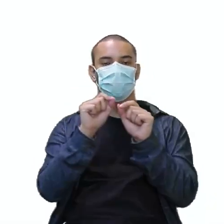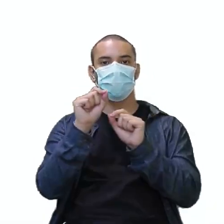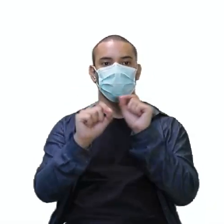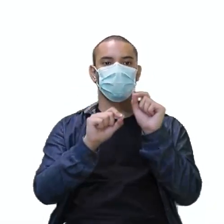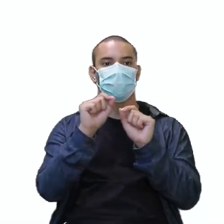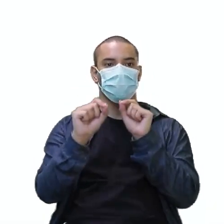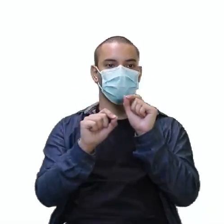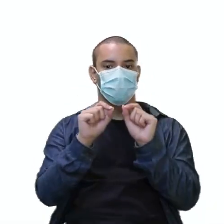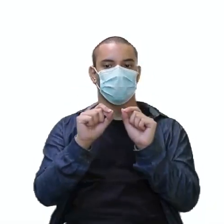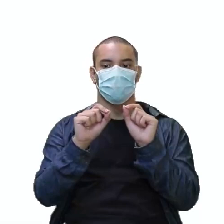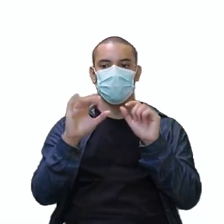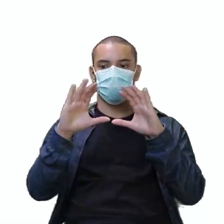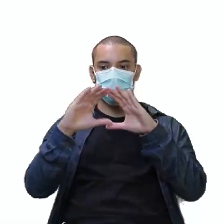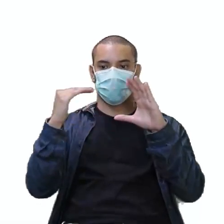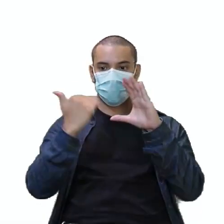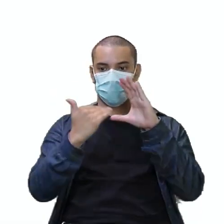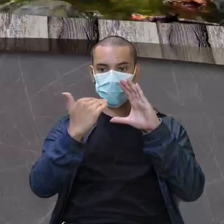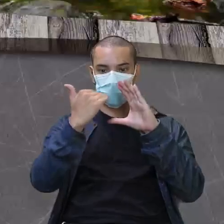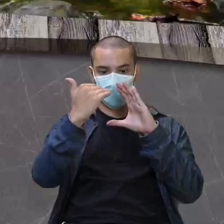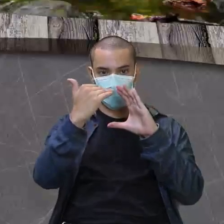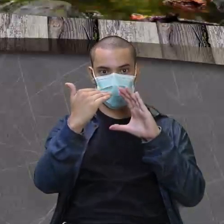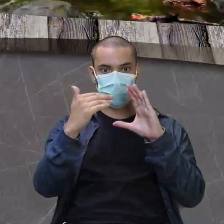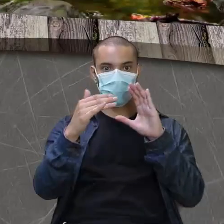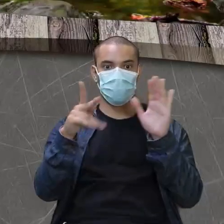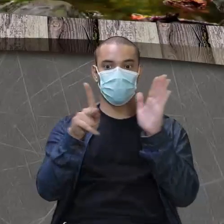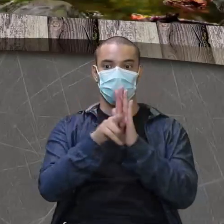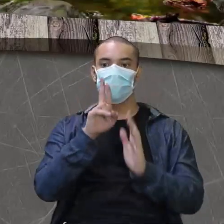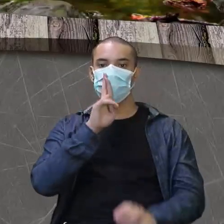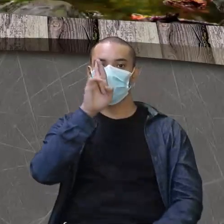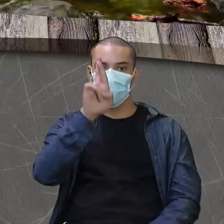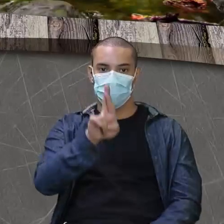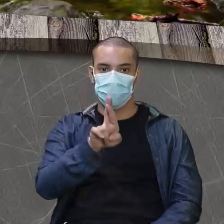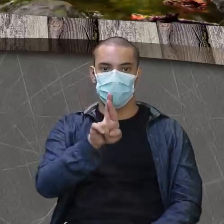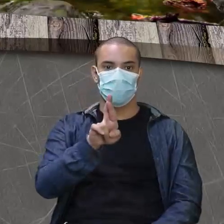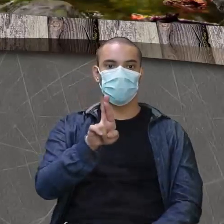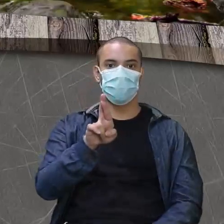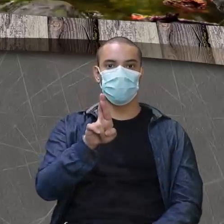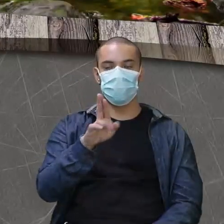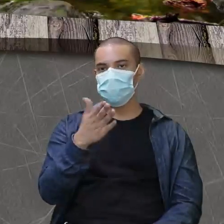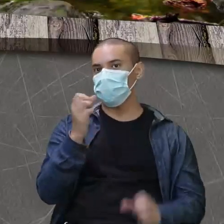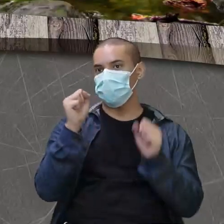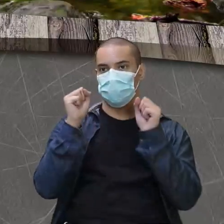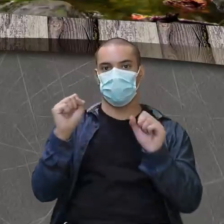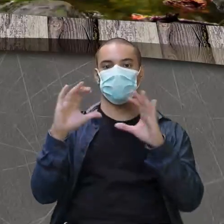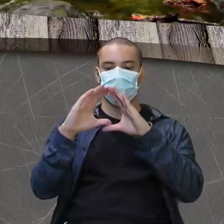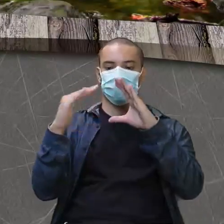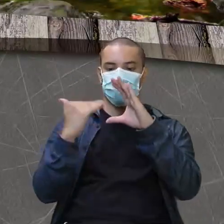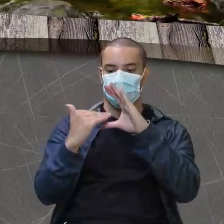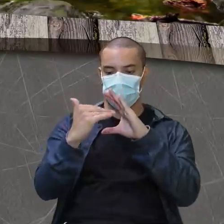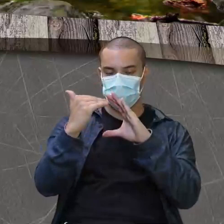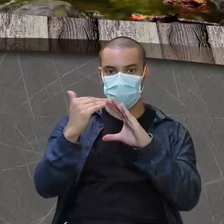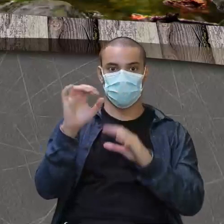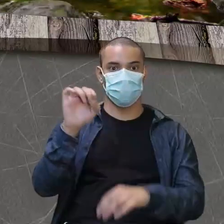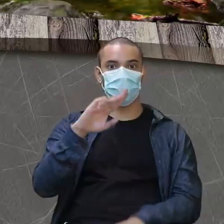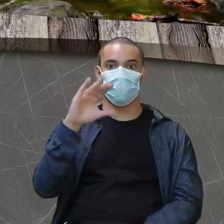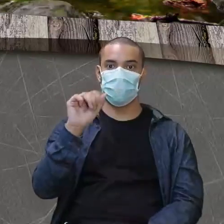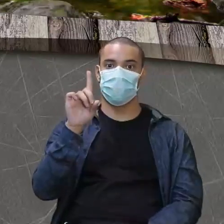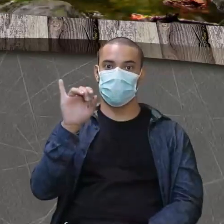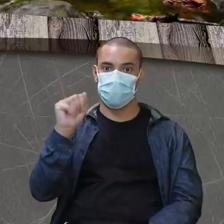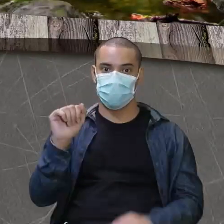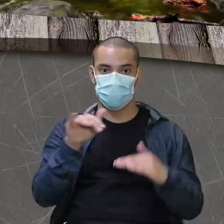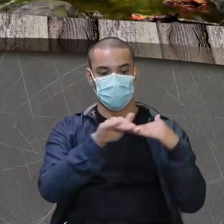fazer a nível de representação de pirâmide, a nível de representação da cadeia